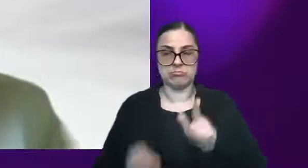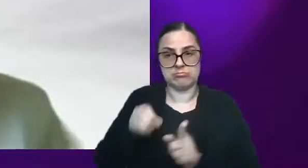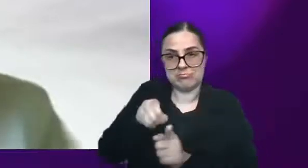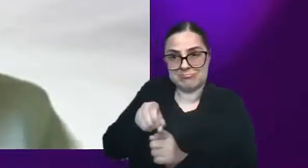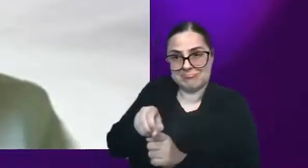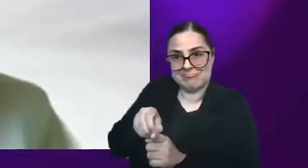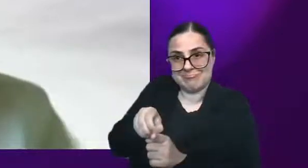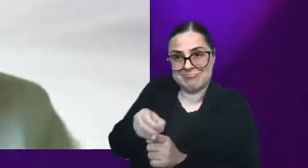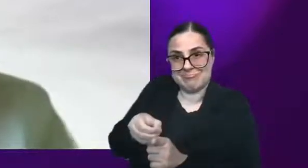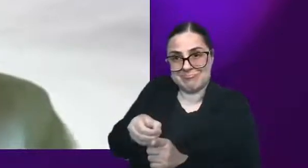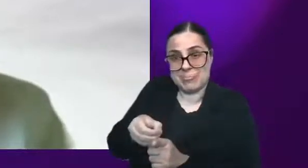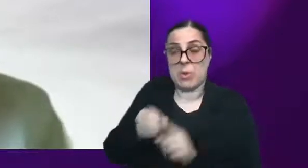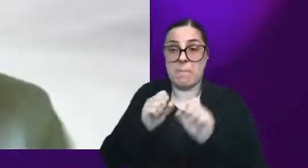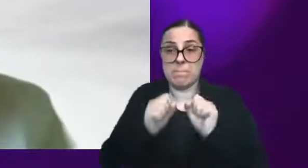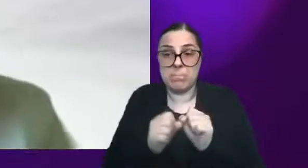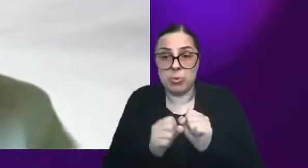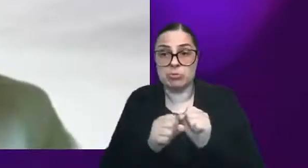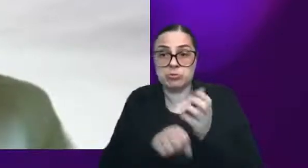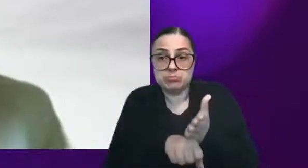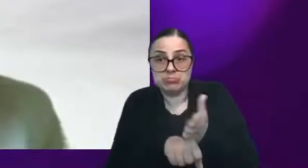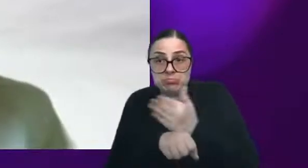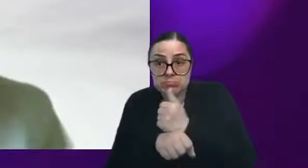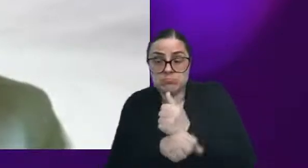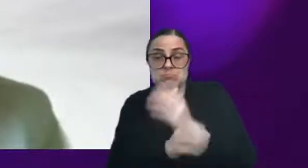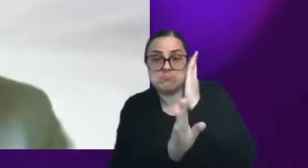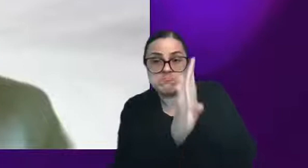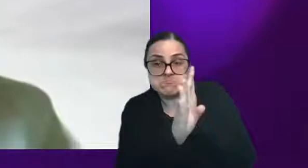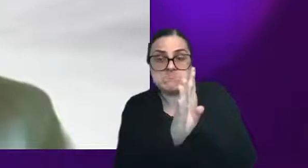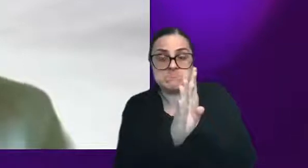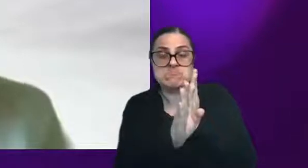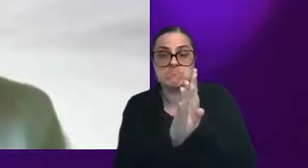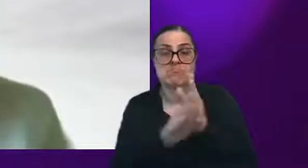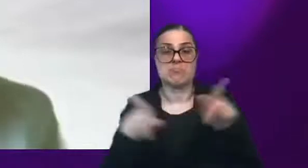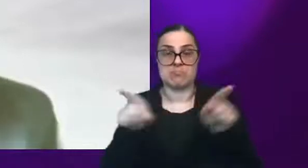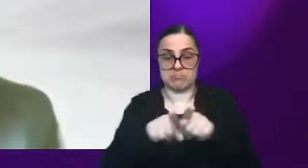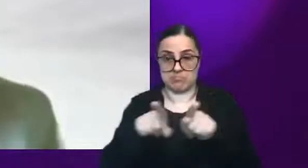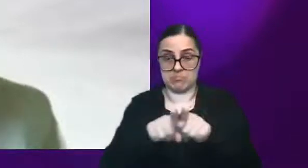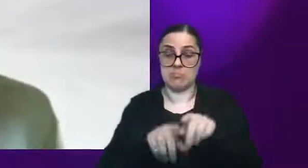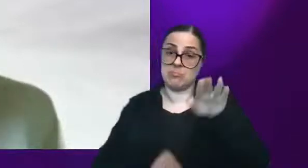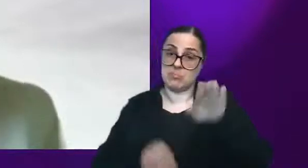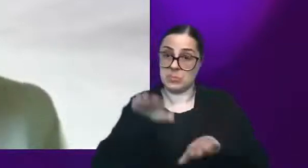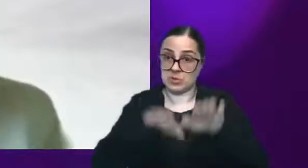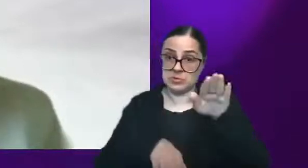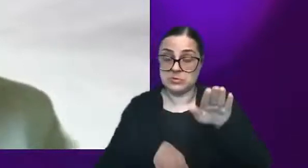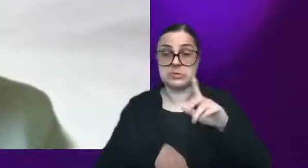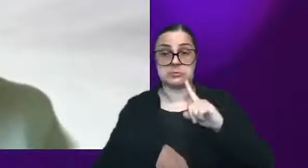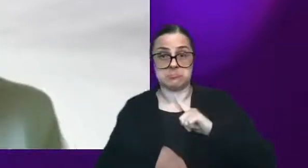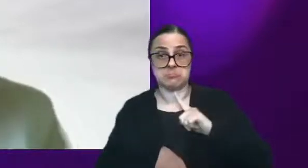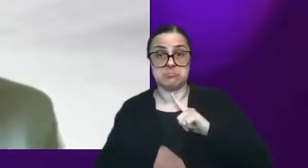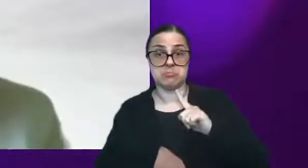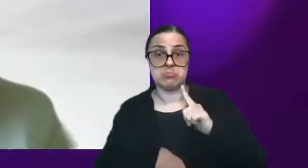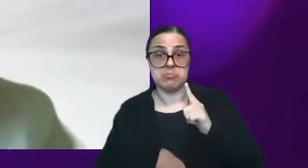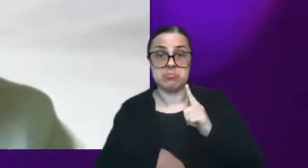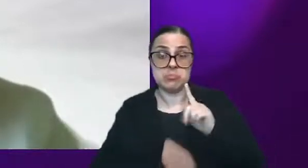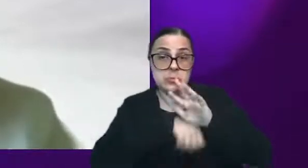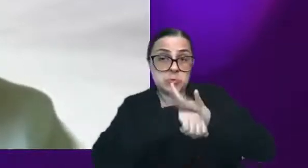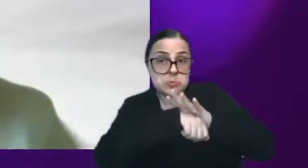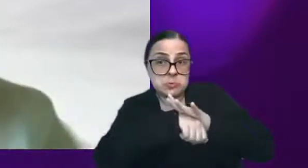Já na doença do colangiocarcinoma, muitas vezes a doença aparece já numa situação